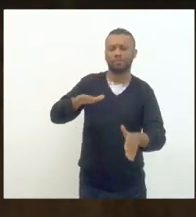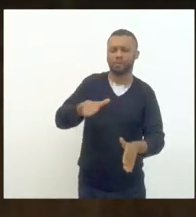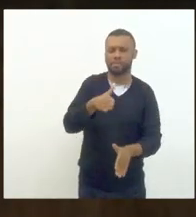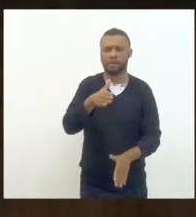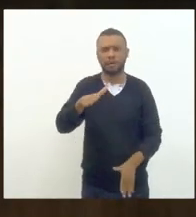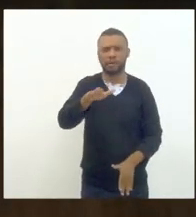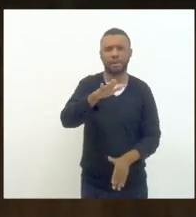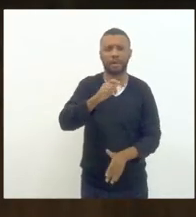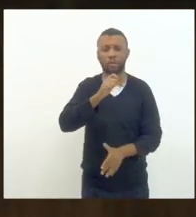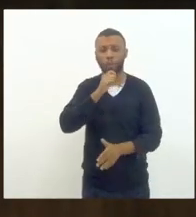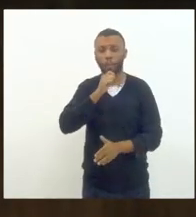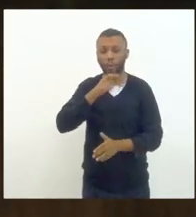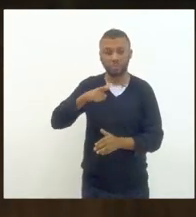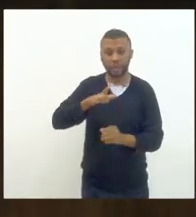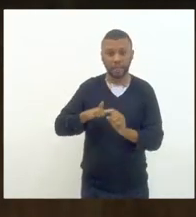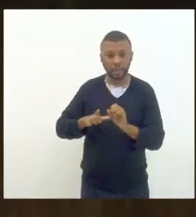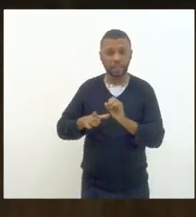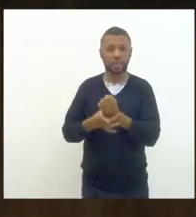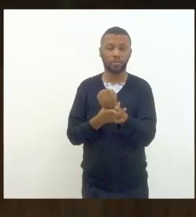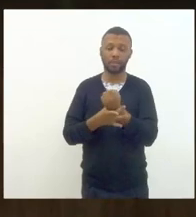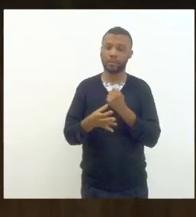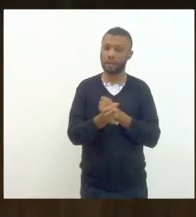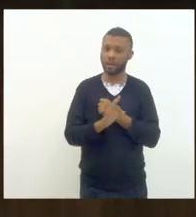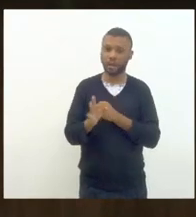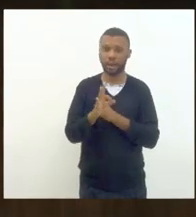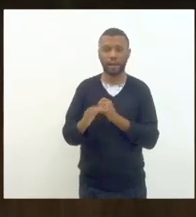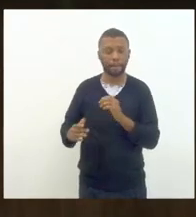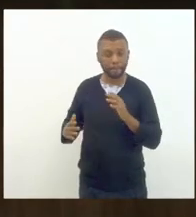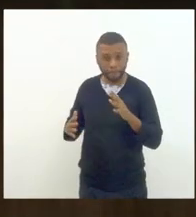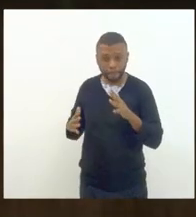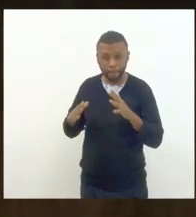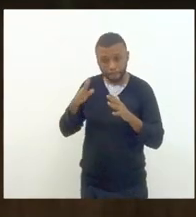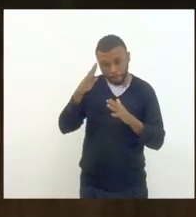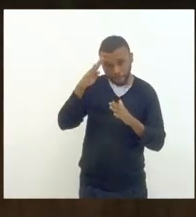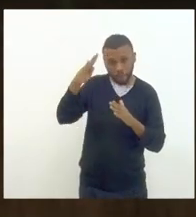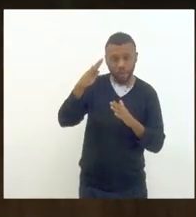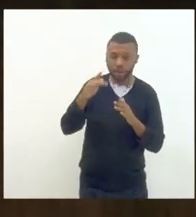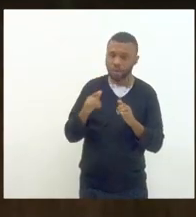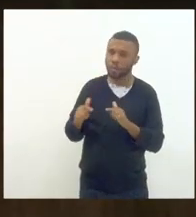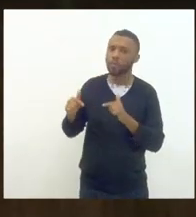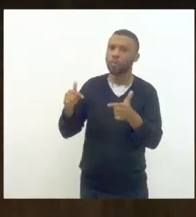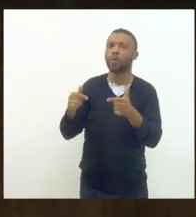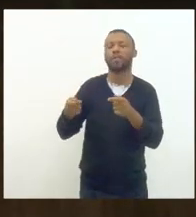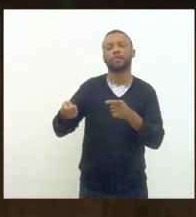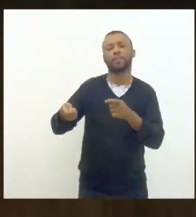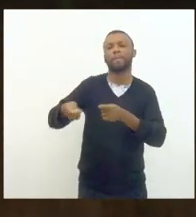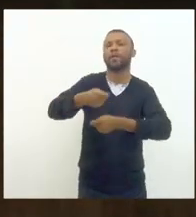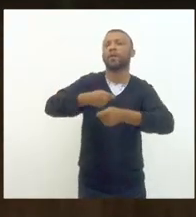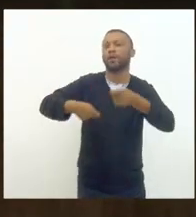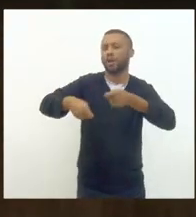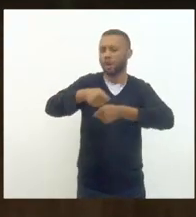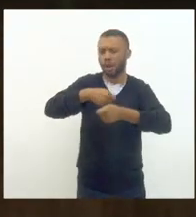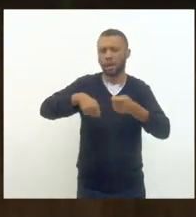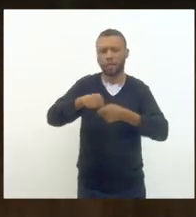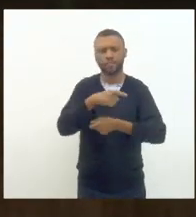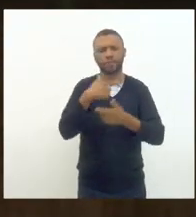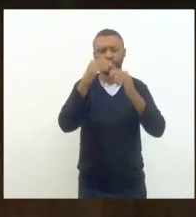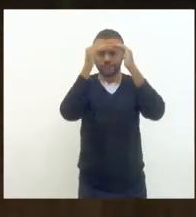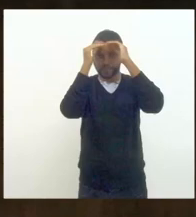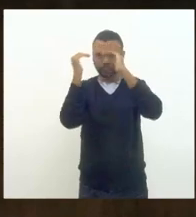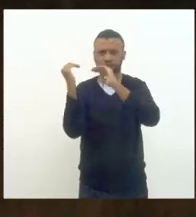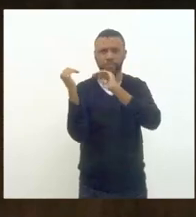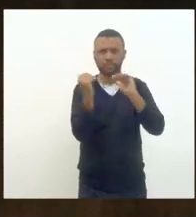sem segurança, e ainda assim, presidente, eles fazem realmente a nossa economia girar. Então, os meus